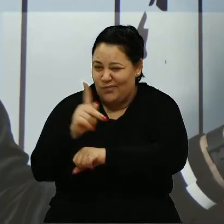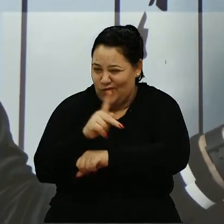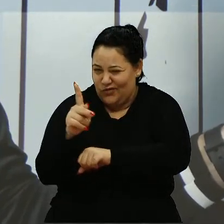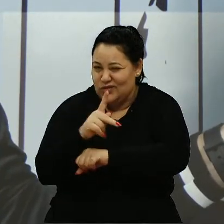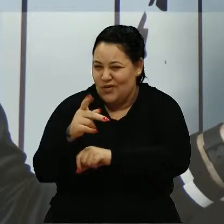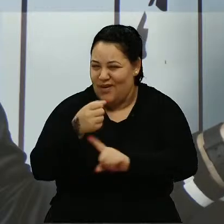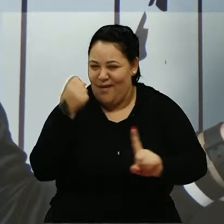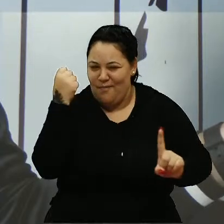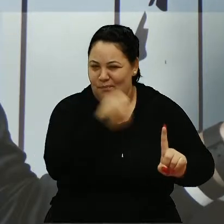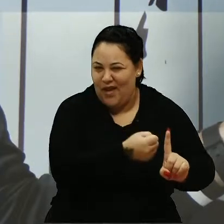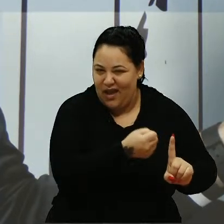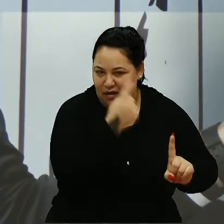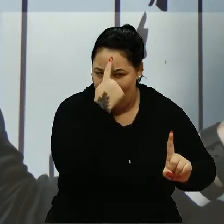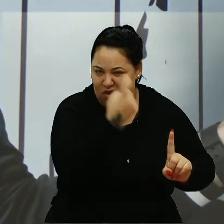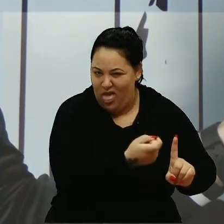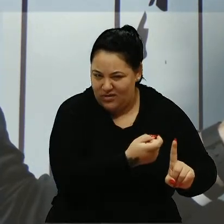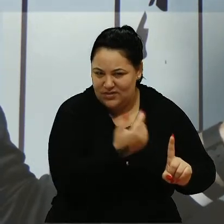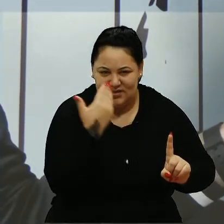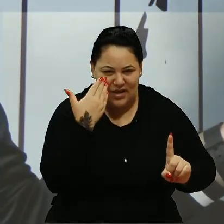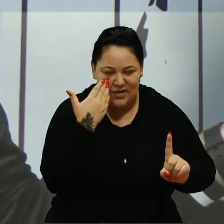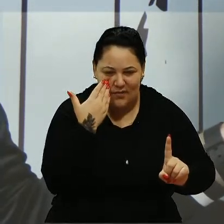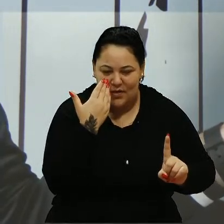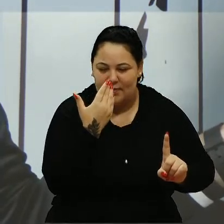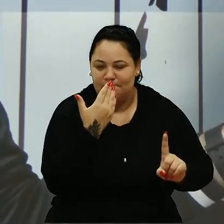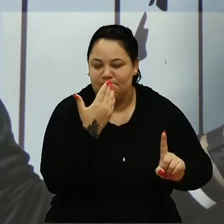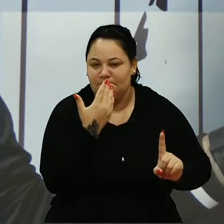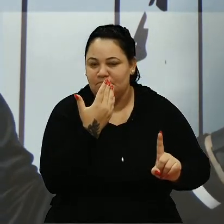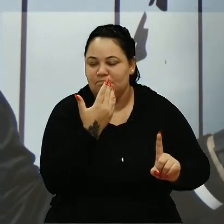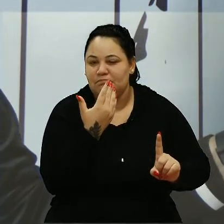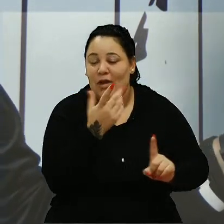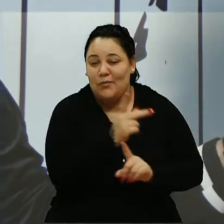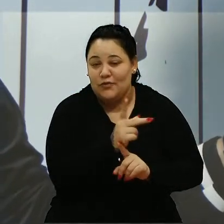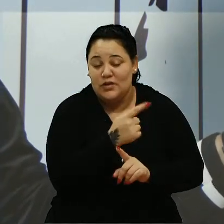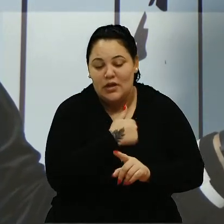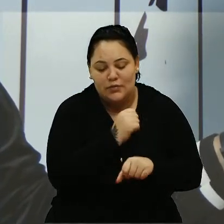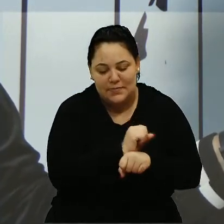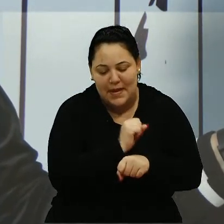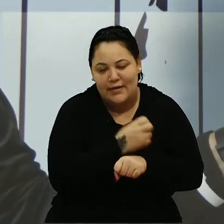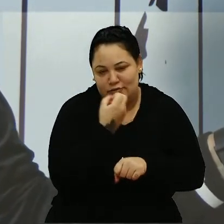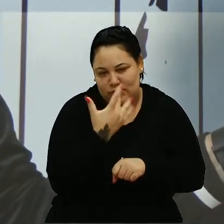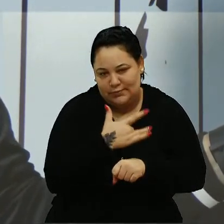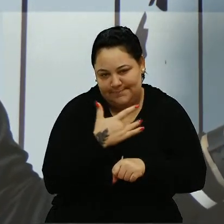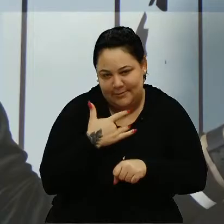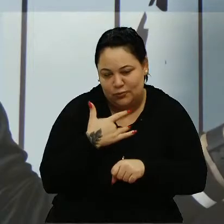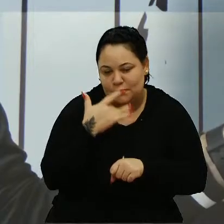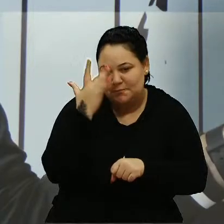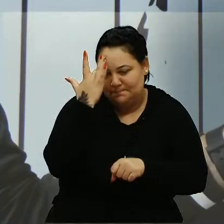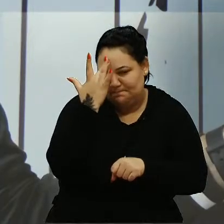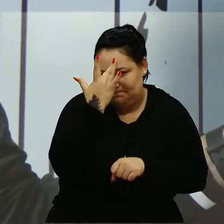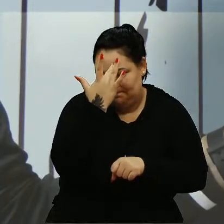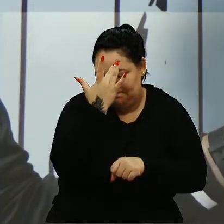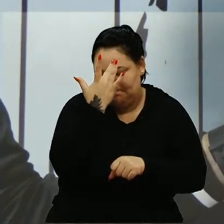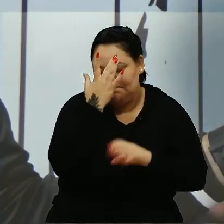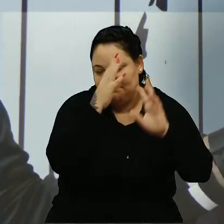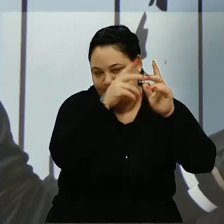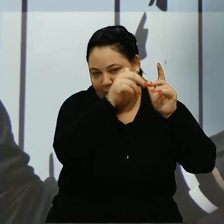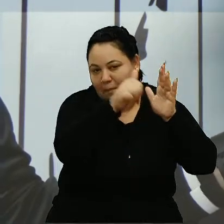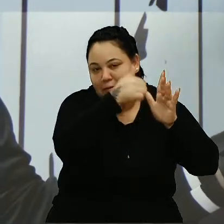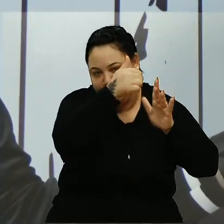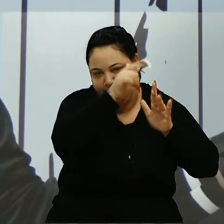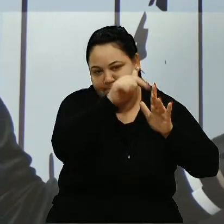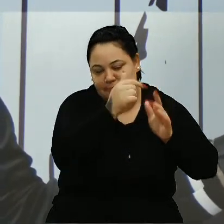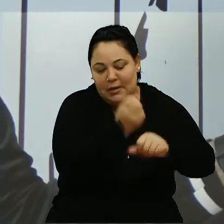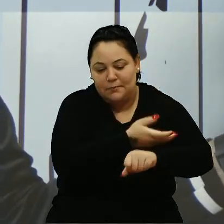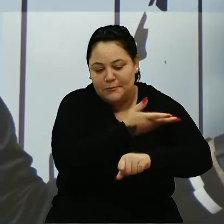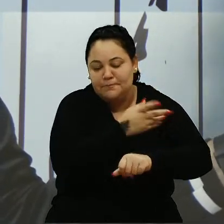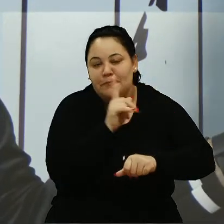todo, que foi a agressão à nossa professora, que espero que esteja bem, recuperada fisicamente, mas também mentalmente e emocionalmente, que é